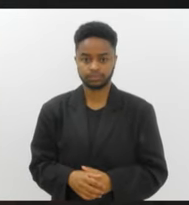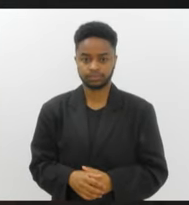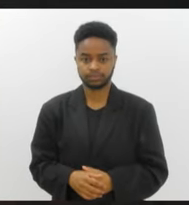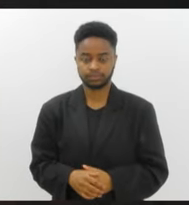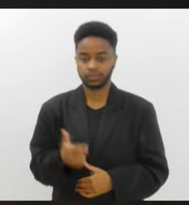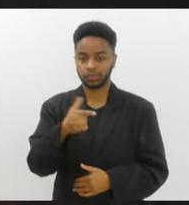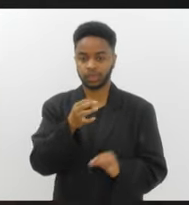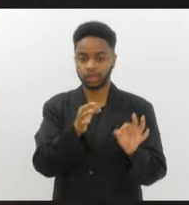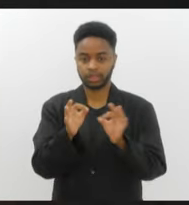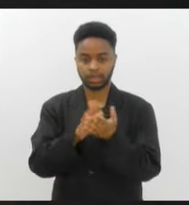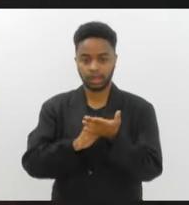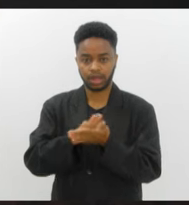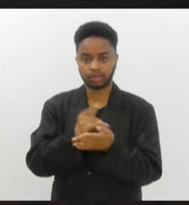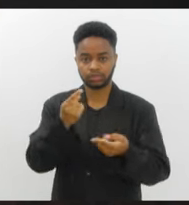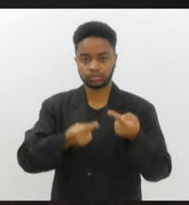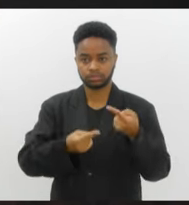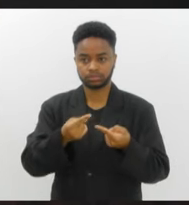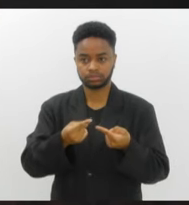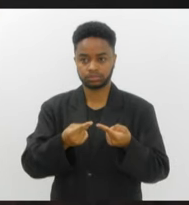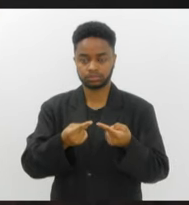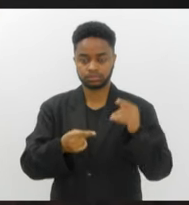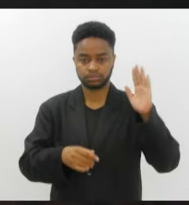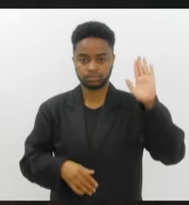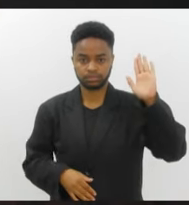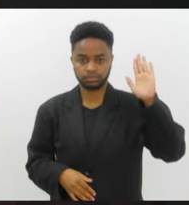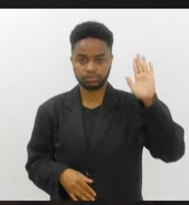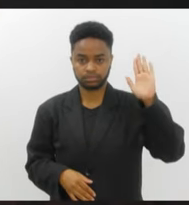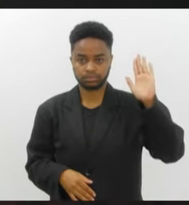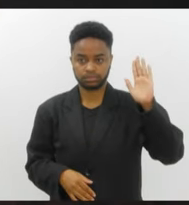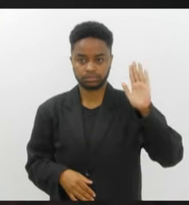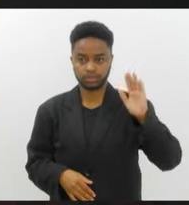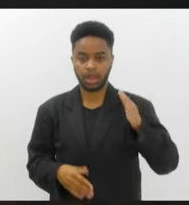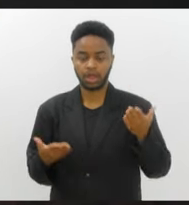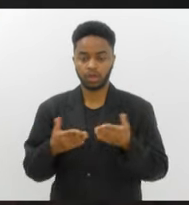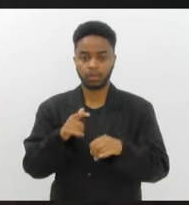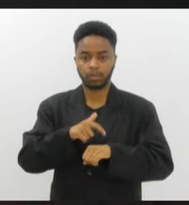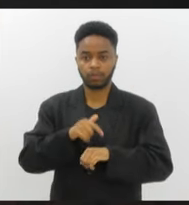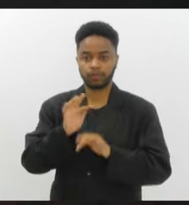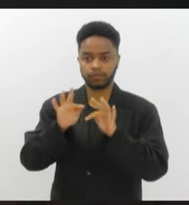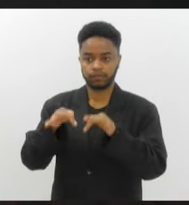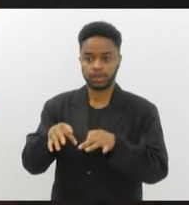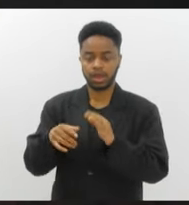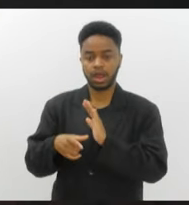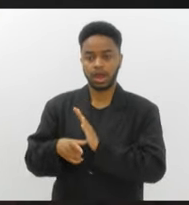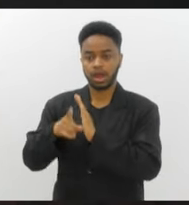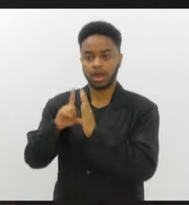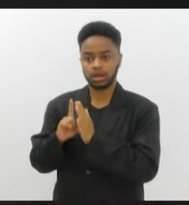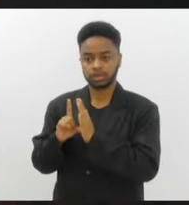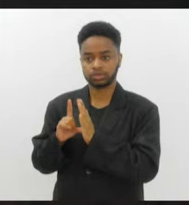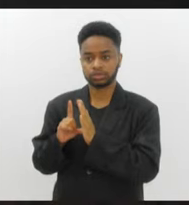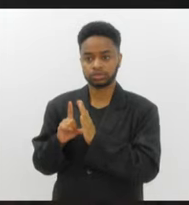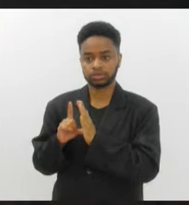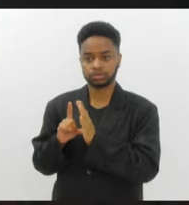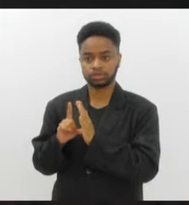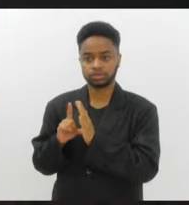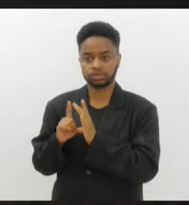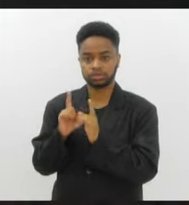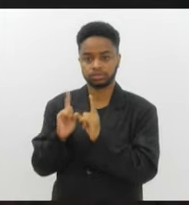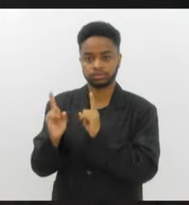Nada mais havendo a tratar na ordem do presidente. Dia, passa ao seu expediente final. Antes, porém. Questão de